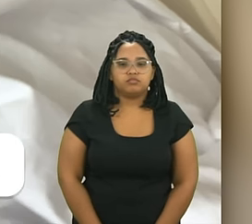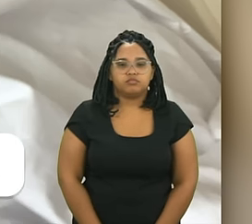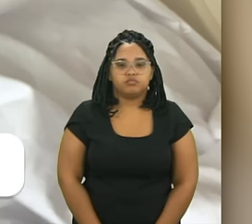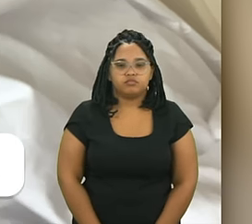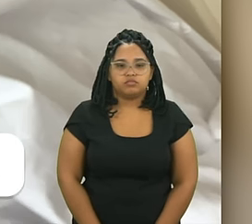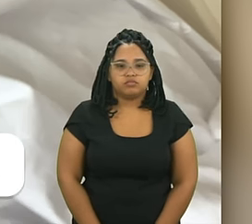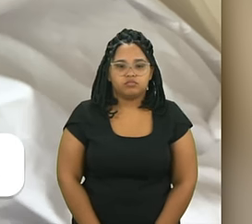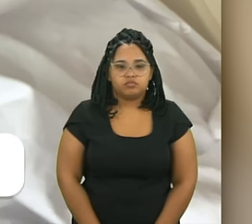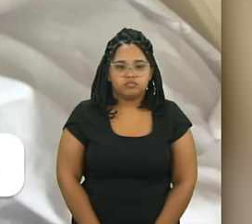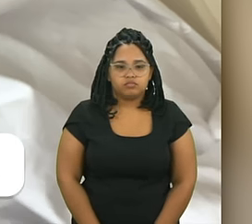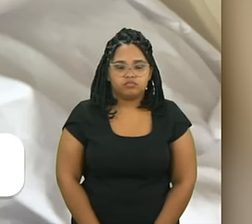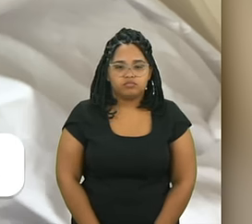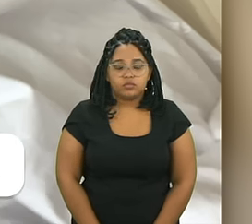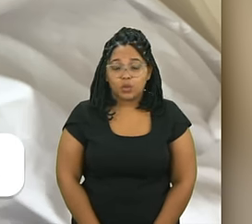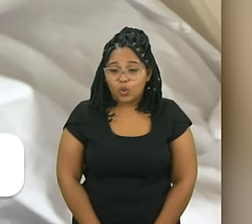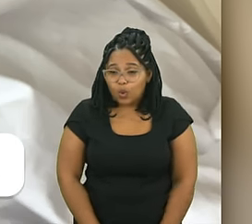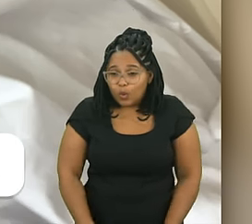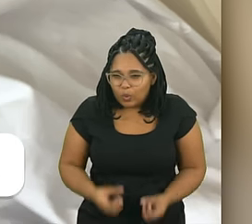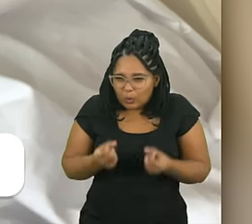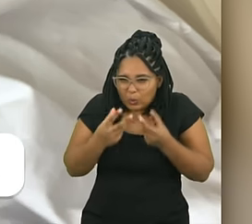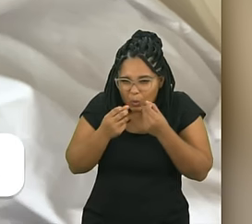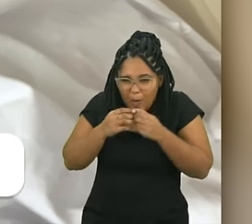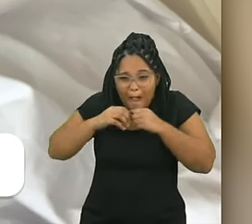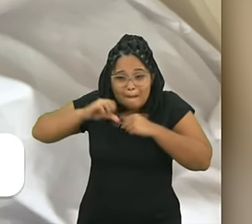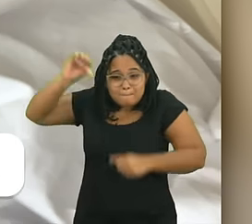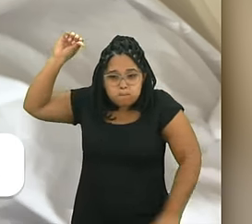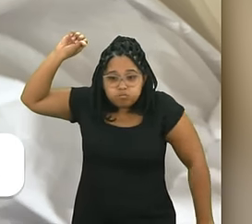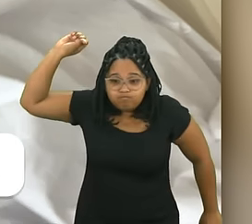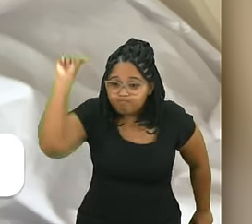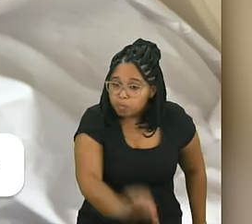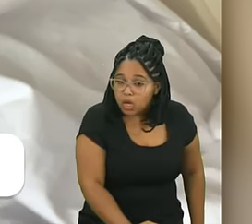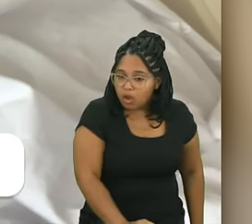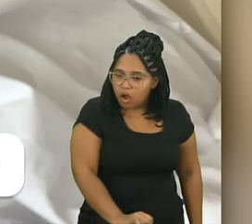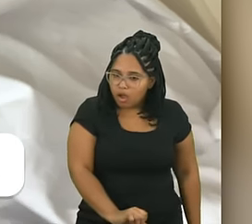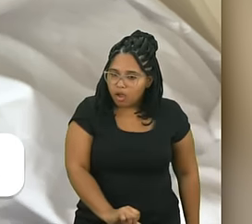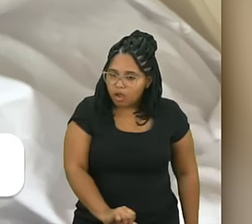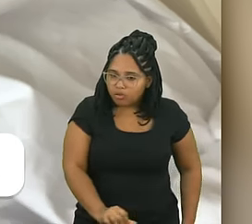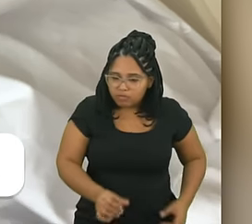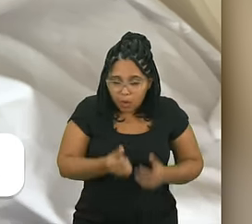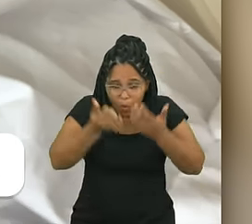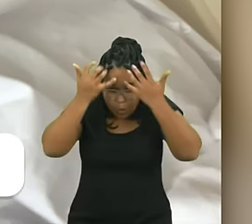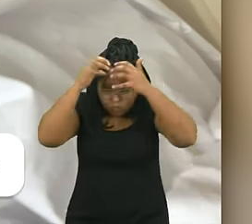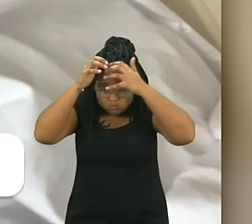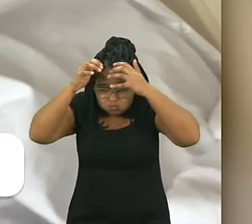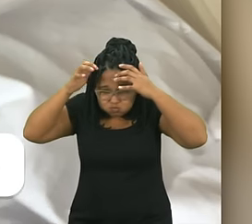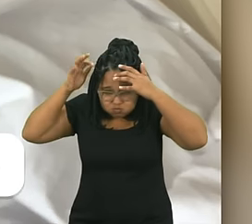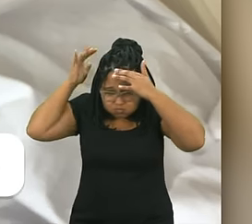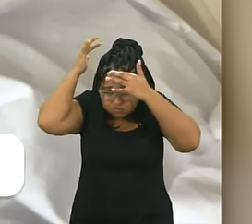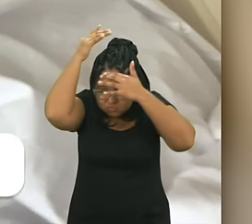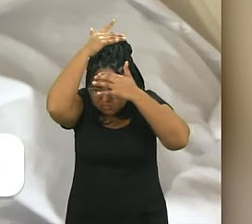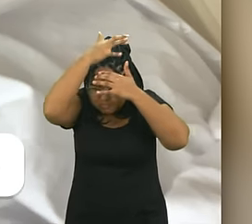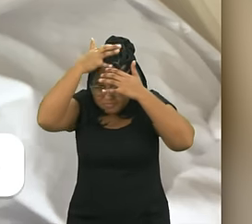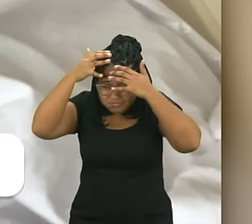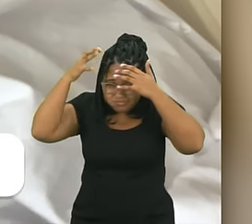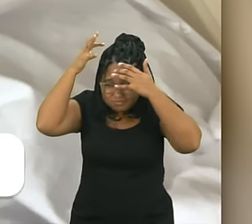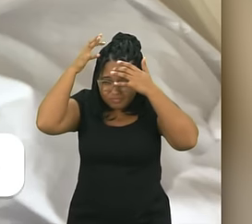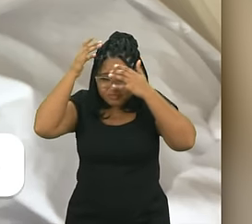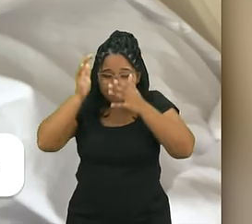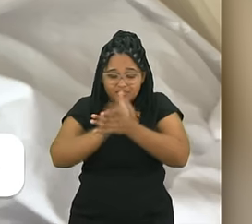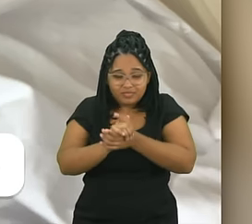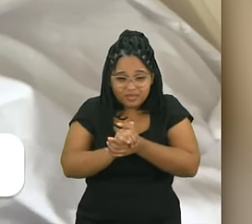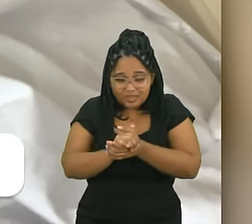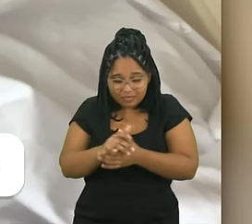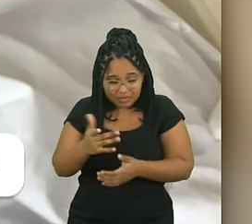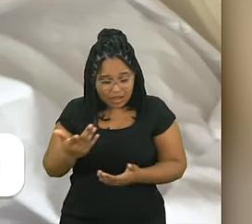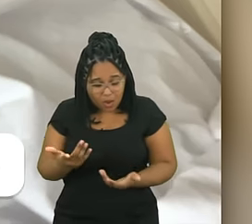O tumor havia voltado com mais força e tomado todo o tronco cerebral. E o cirurgião disse, nós temos a